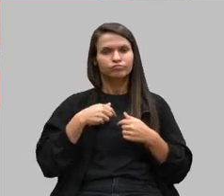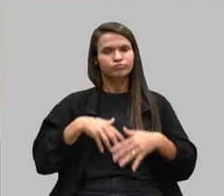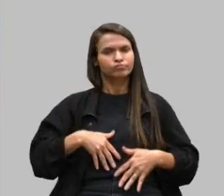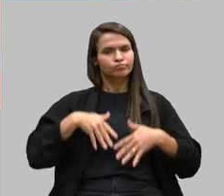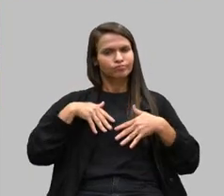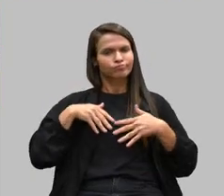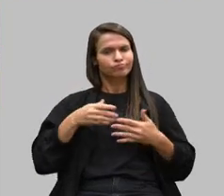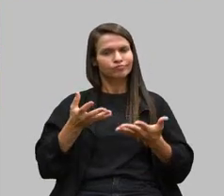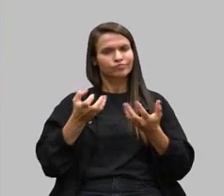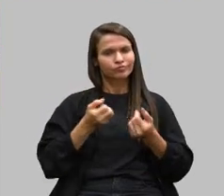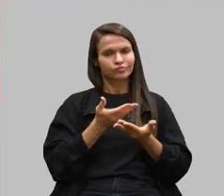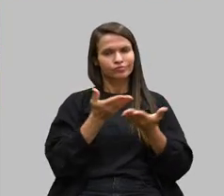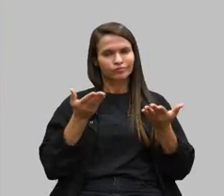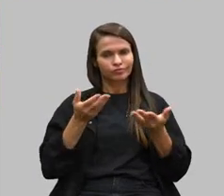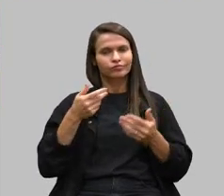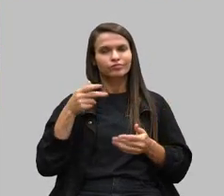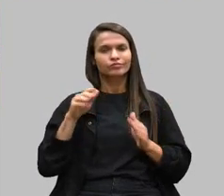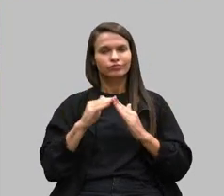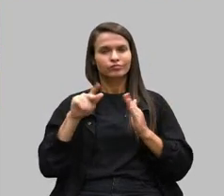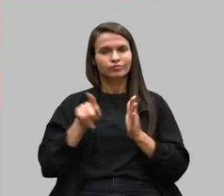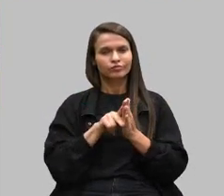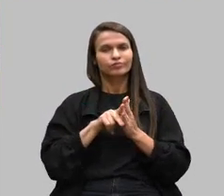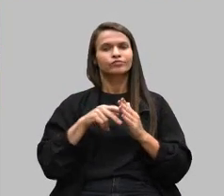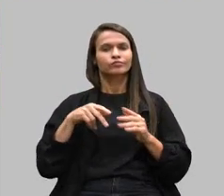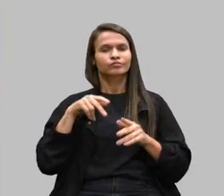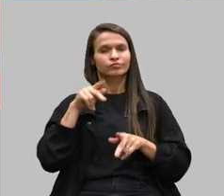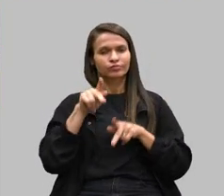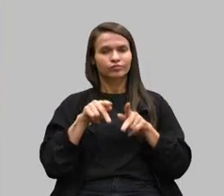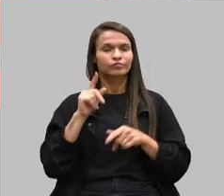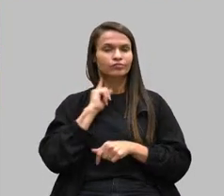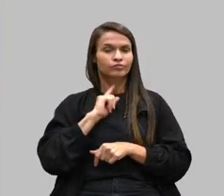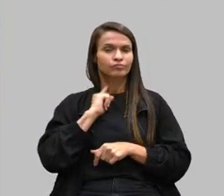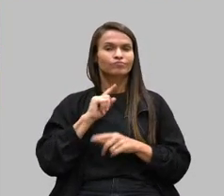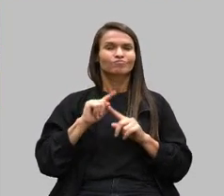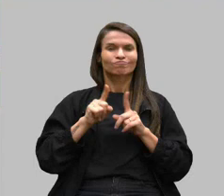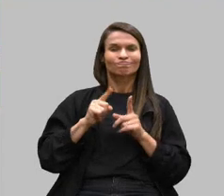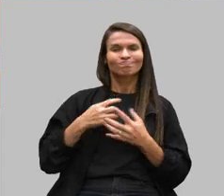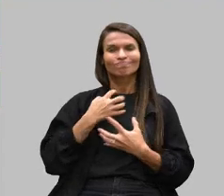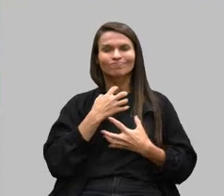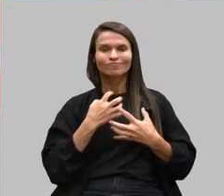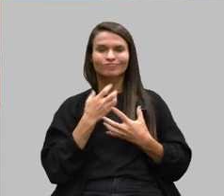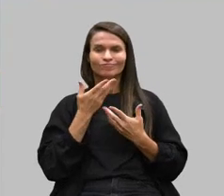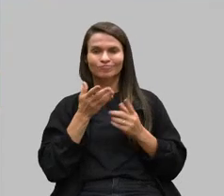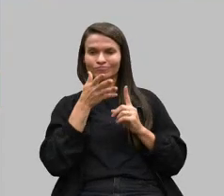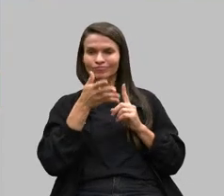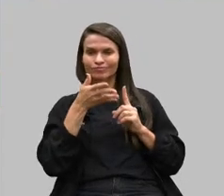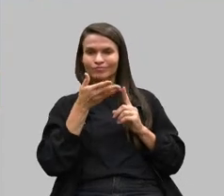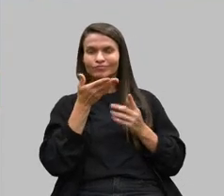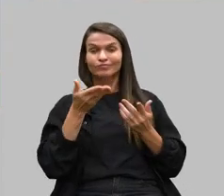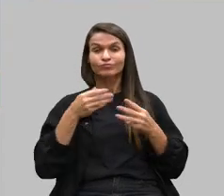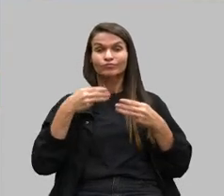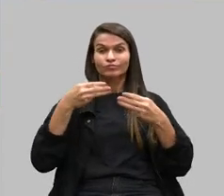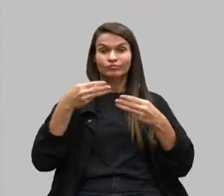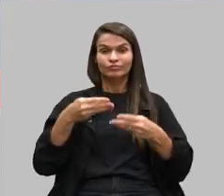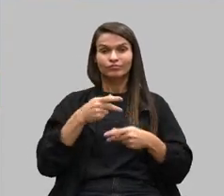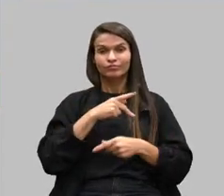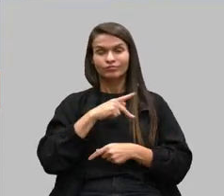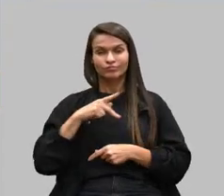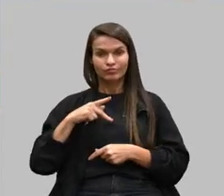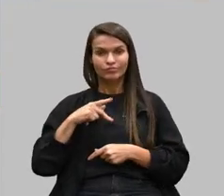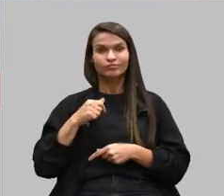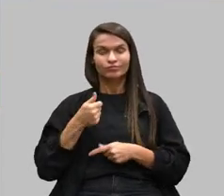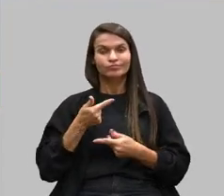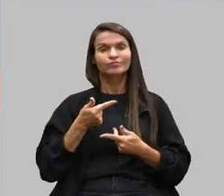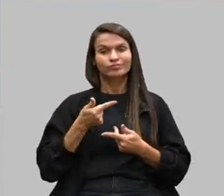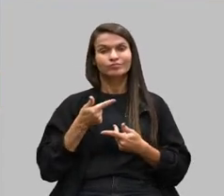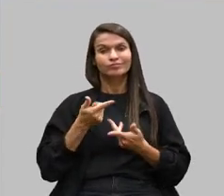Povo Mineiro mas a minha satisfação continua diante da fala de vocês ainda bem que o Ministério Público Federal tá aqui primeiro que